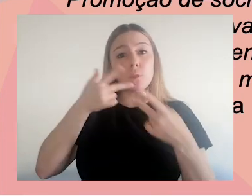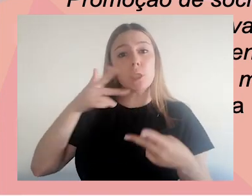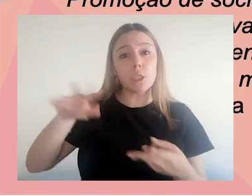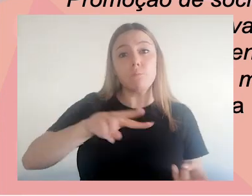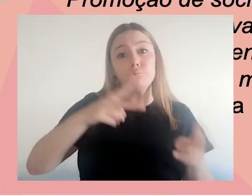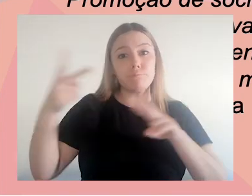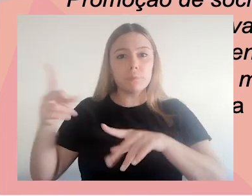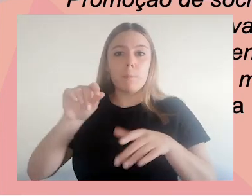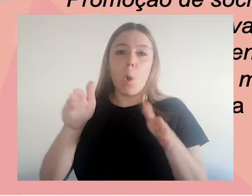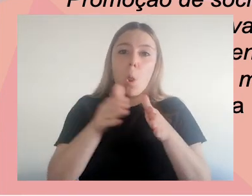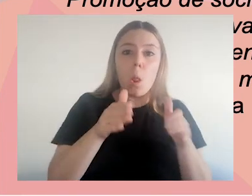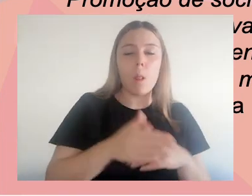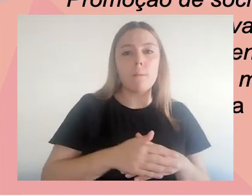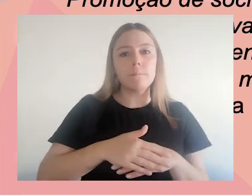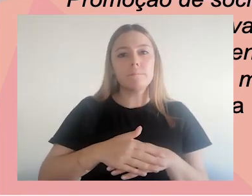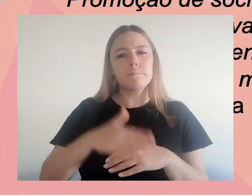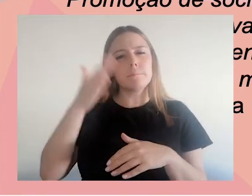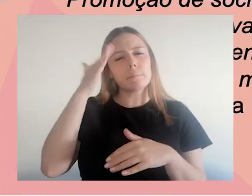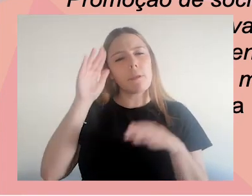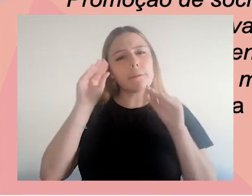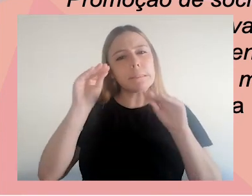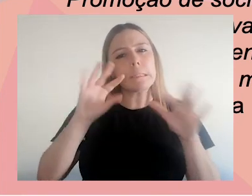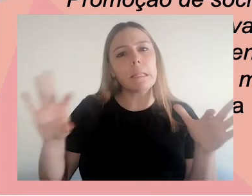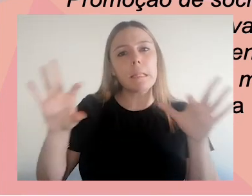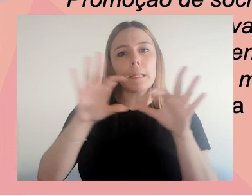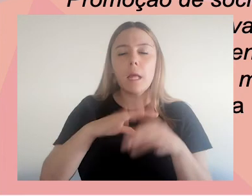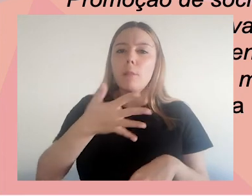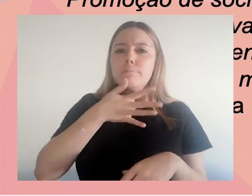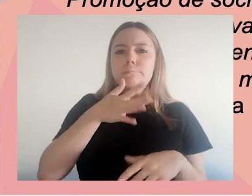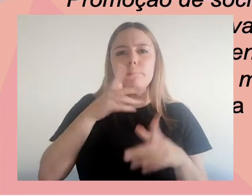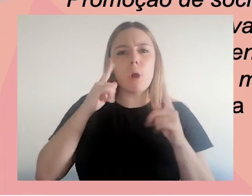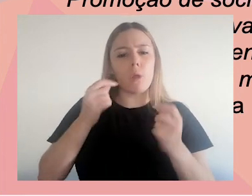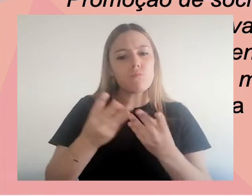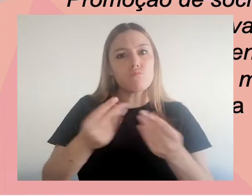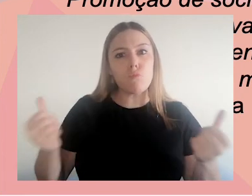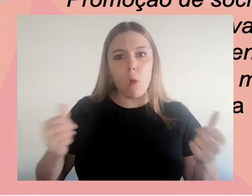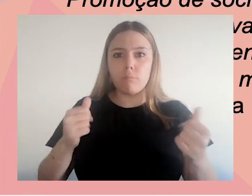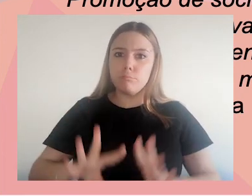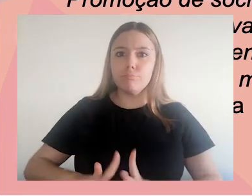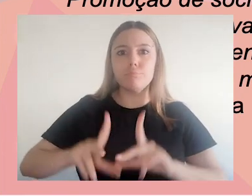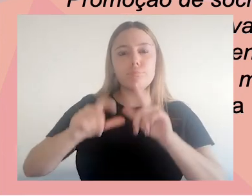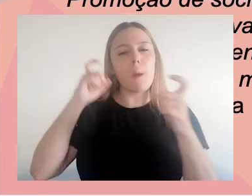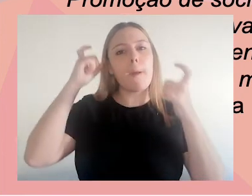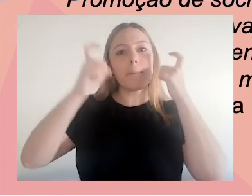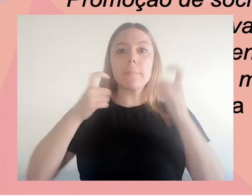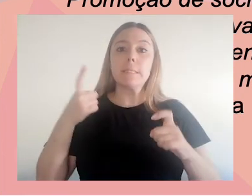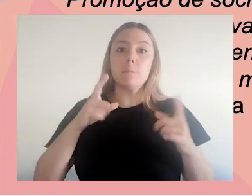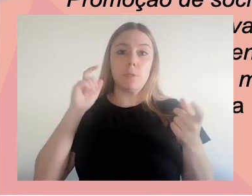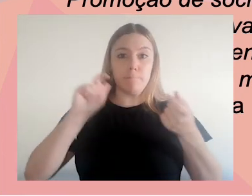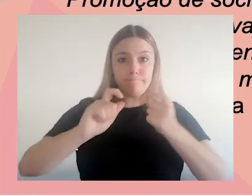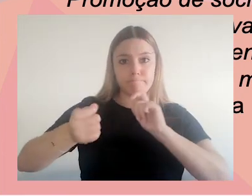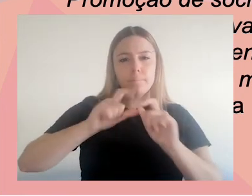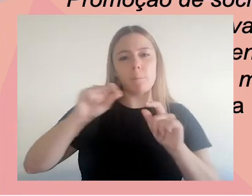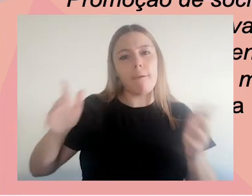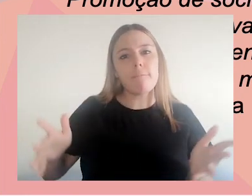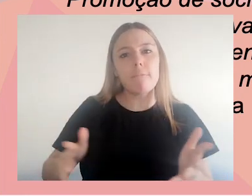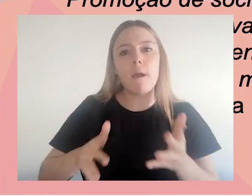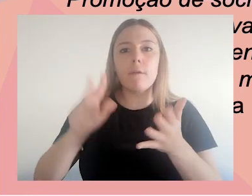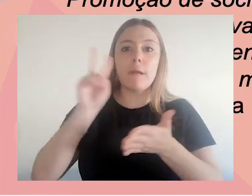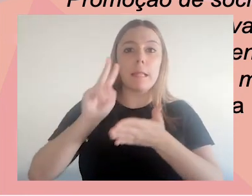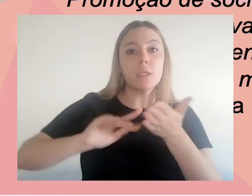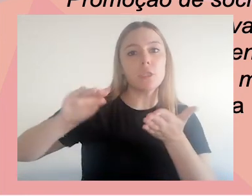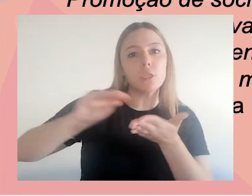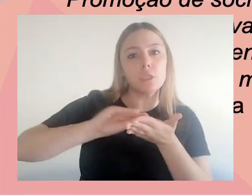e das minorias, consciencializar para os discursos de ódio e mitigá-los, desenvolver o pensamento crítico e promover a literacia